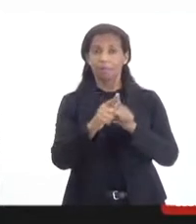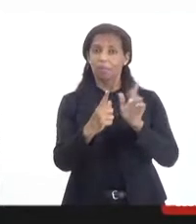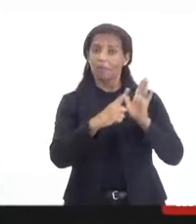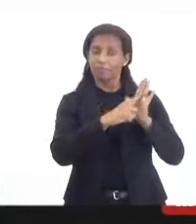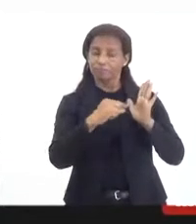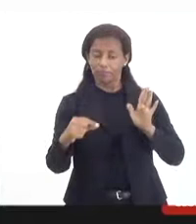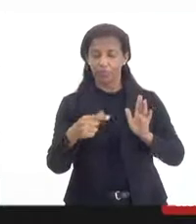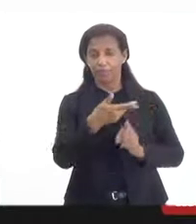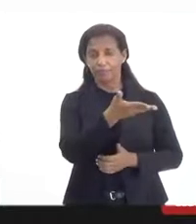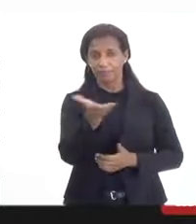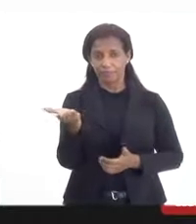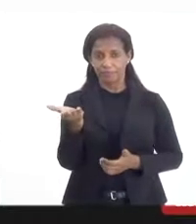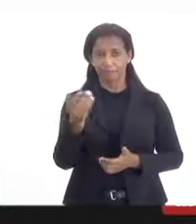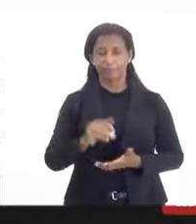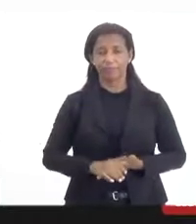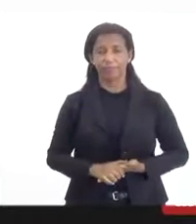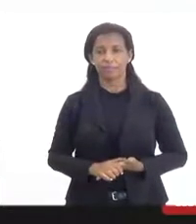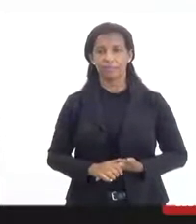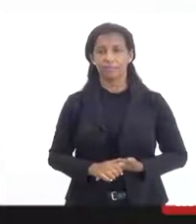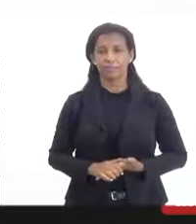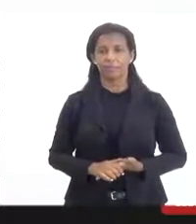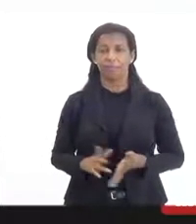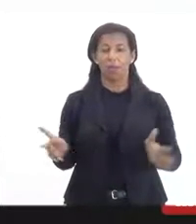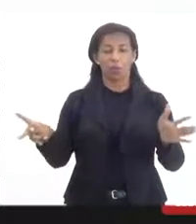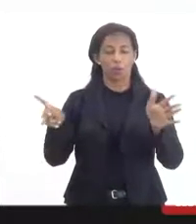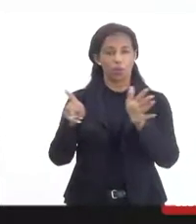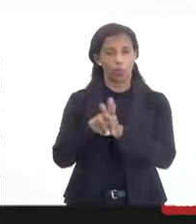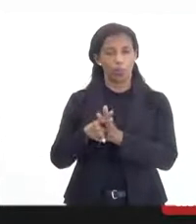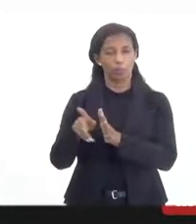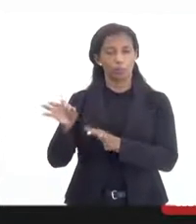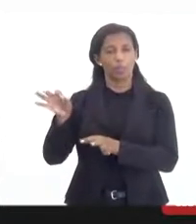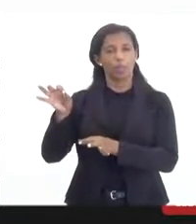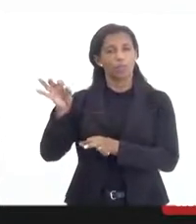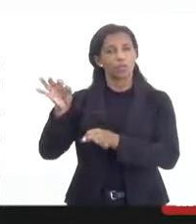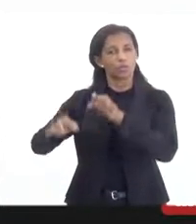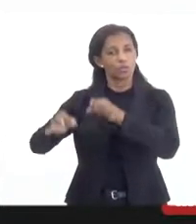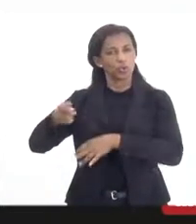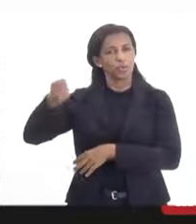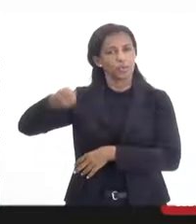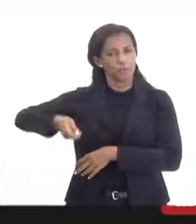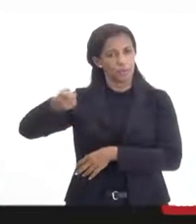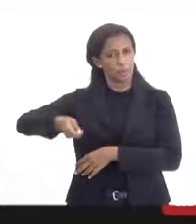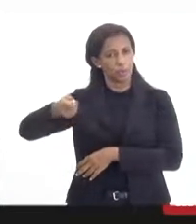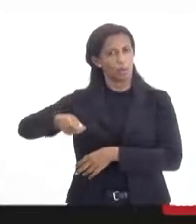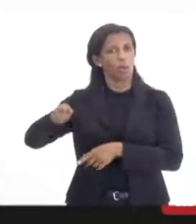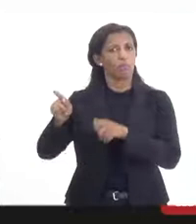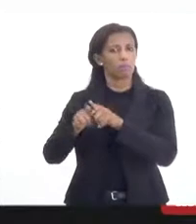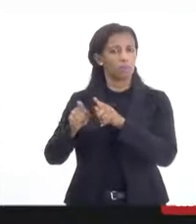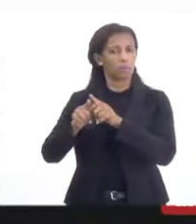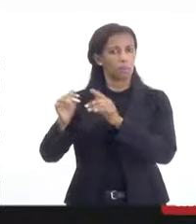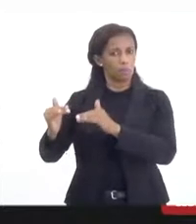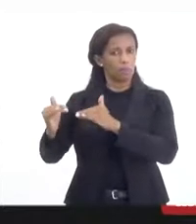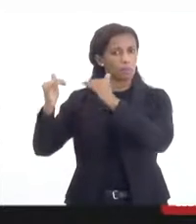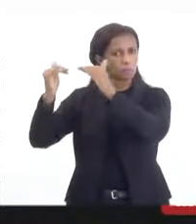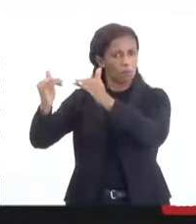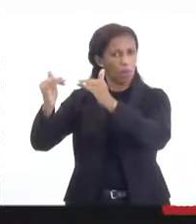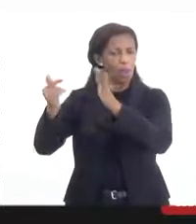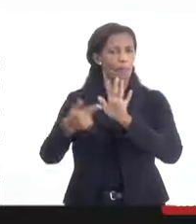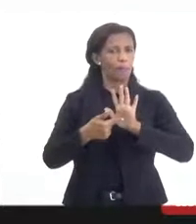todos precedentes do próprio Tribunal de Justiça do Rio de Janeiro, também reconhecendo